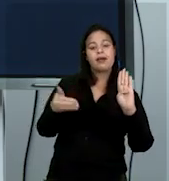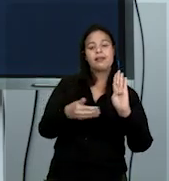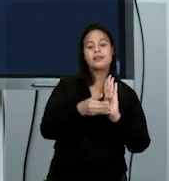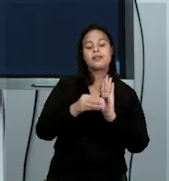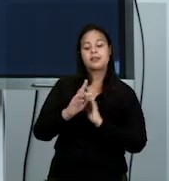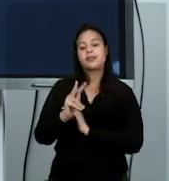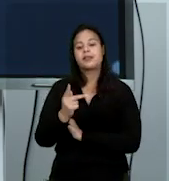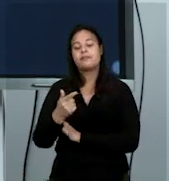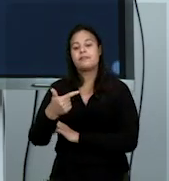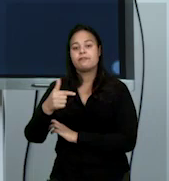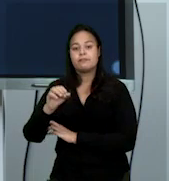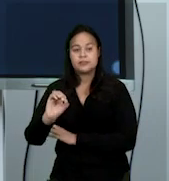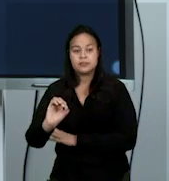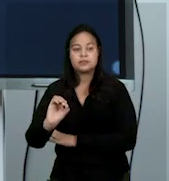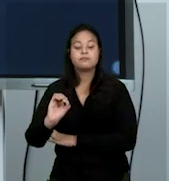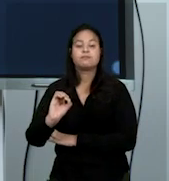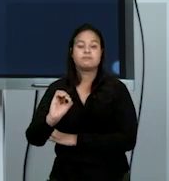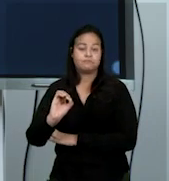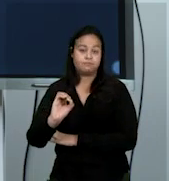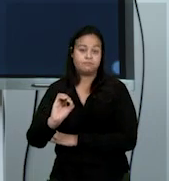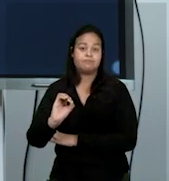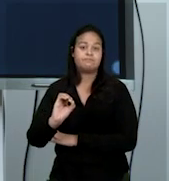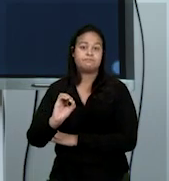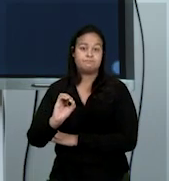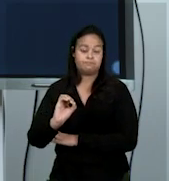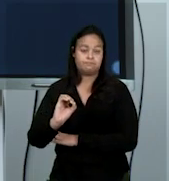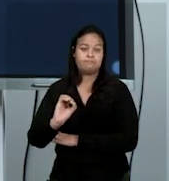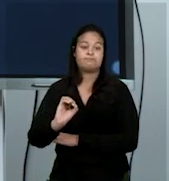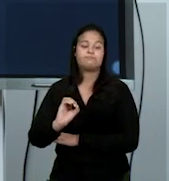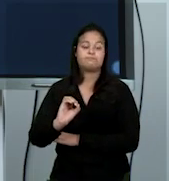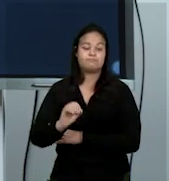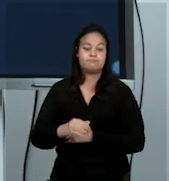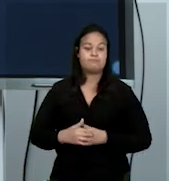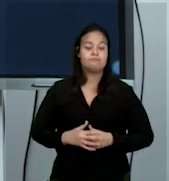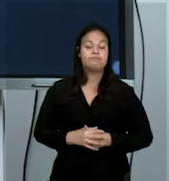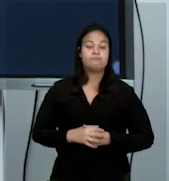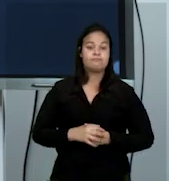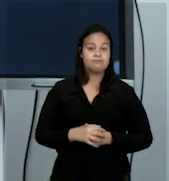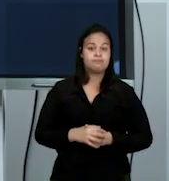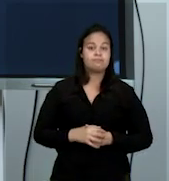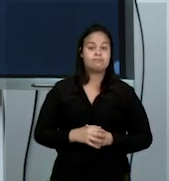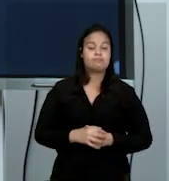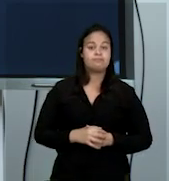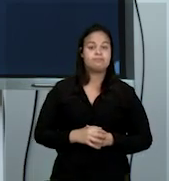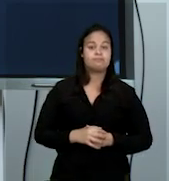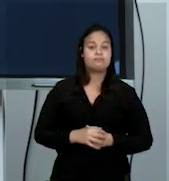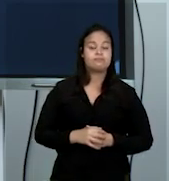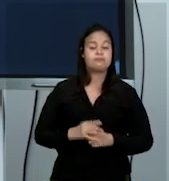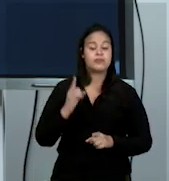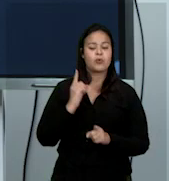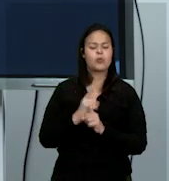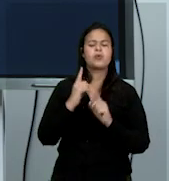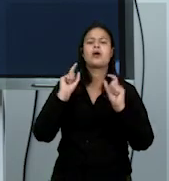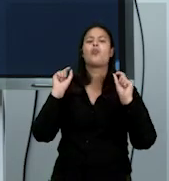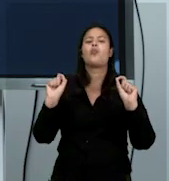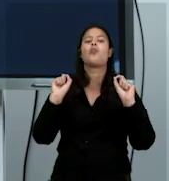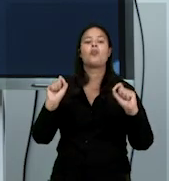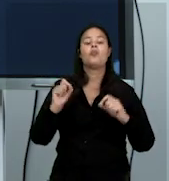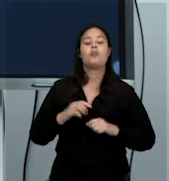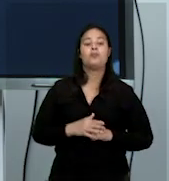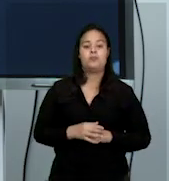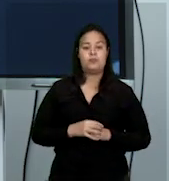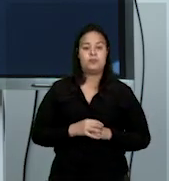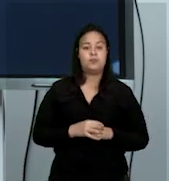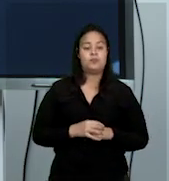lembrou? Ó, de B até H, que é o N, é 20, então o N é 20, né? E o que, que eu quero achar? Eu quero achar